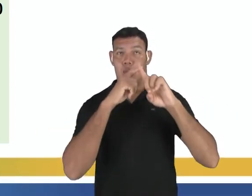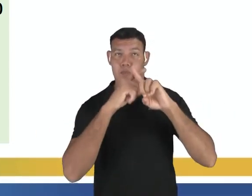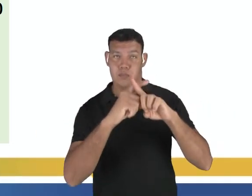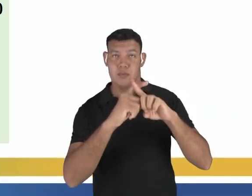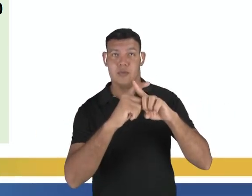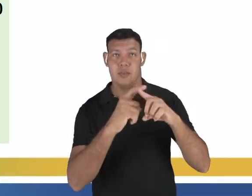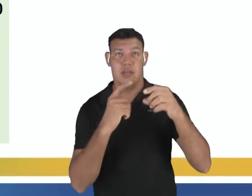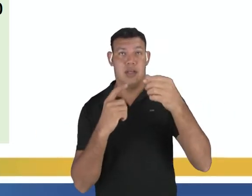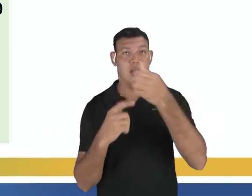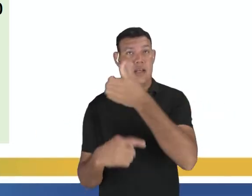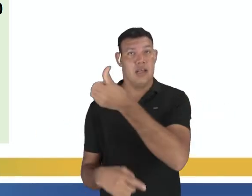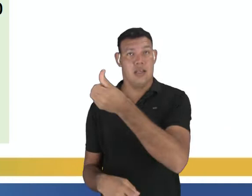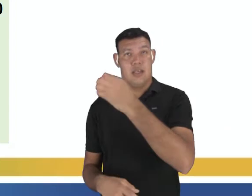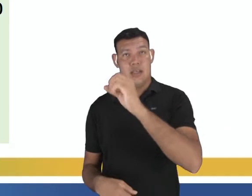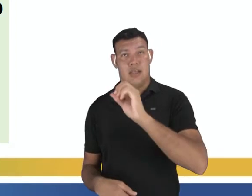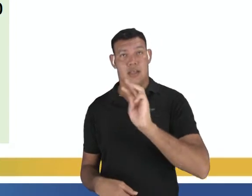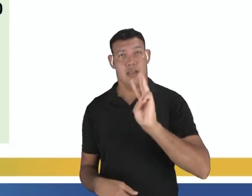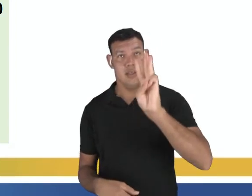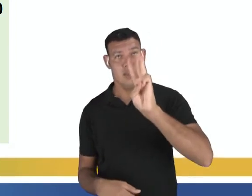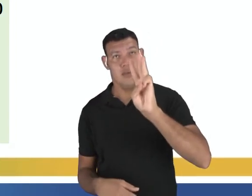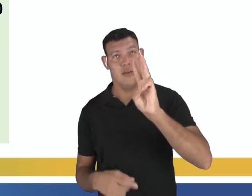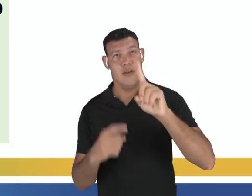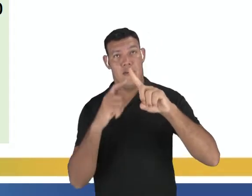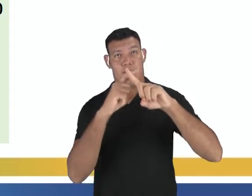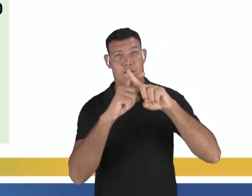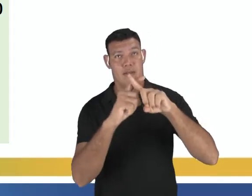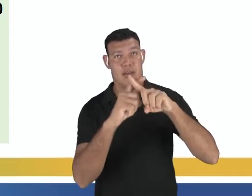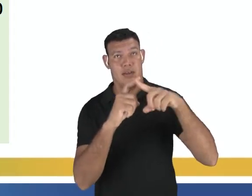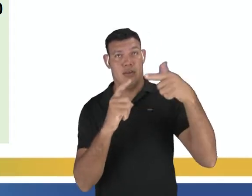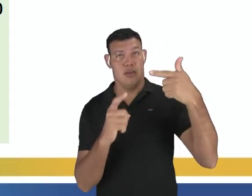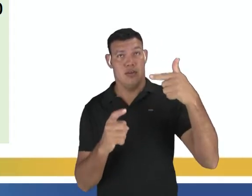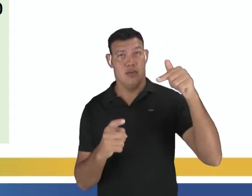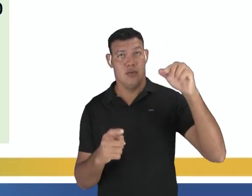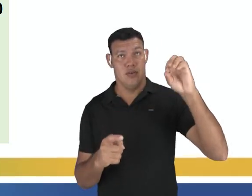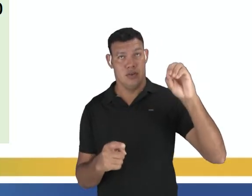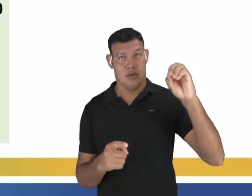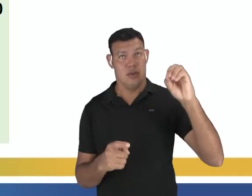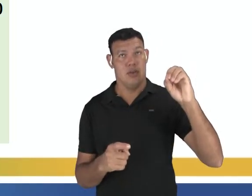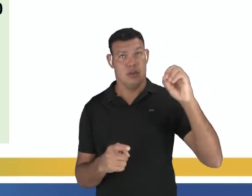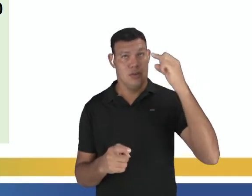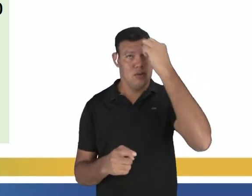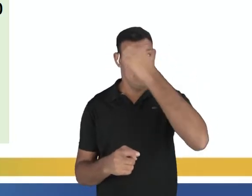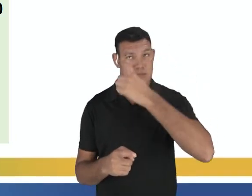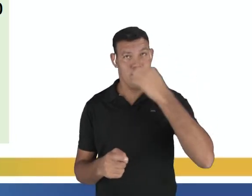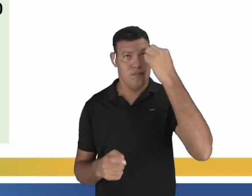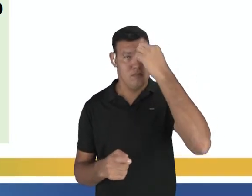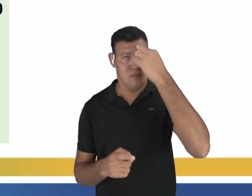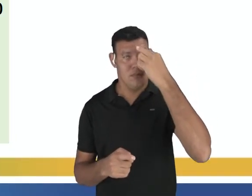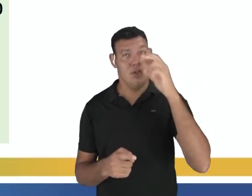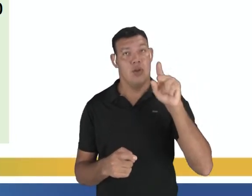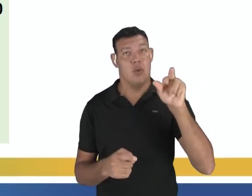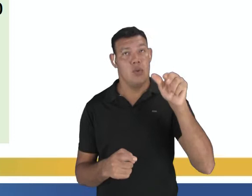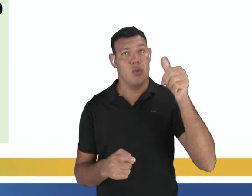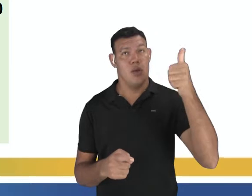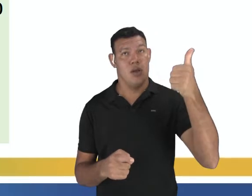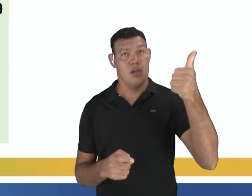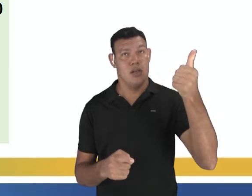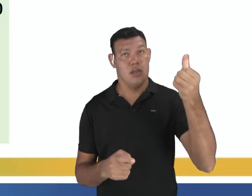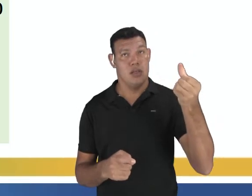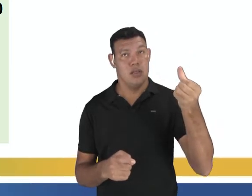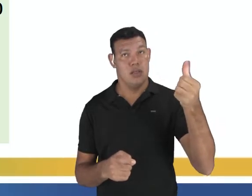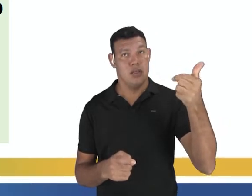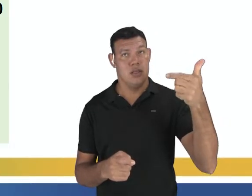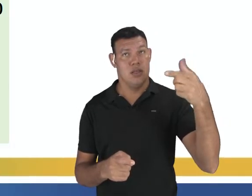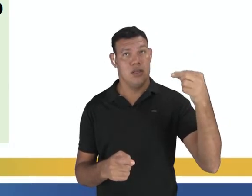16.200 watt-horas, tá? Mas eu tenho que transformar em quilowatt-hora. Então eu pego esse resultado, 16.200, e divido por 1.000,